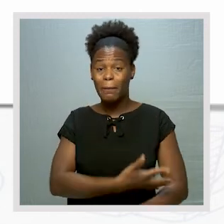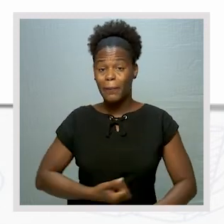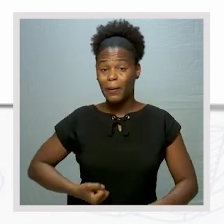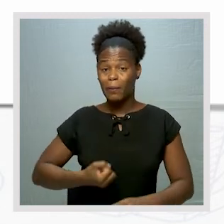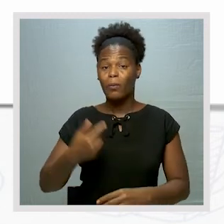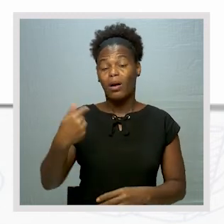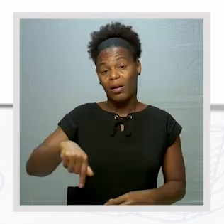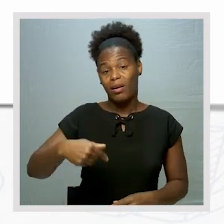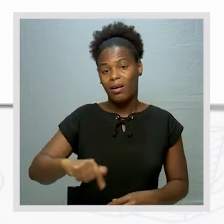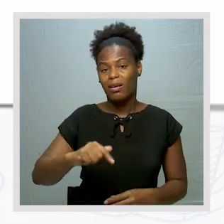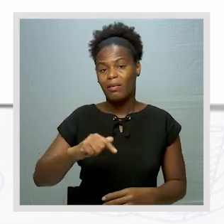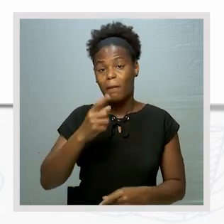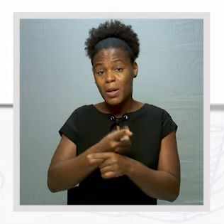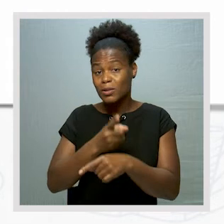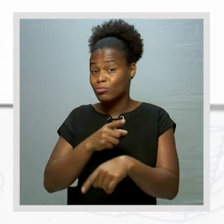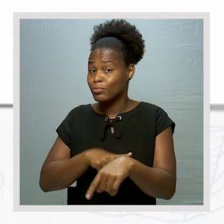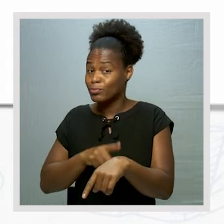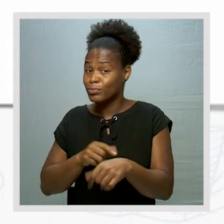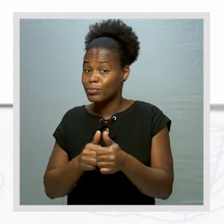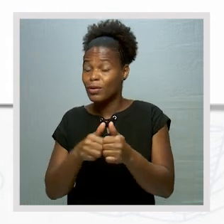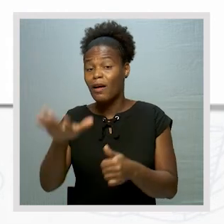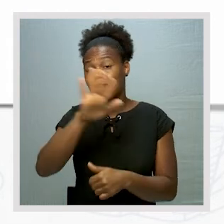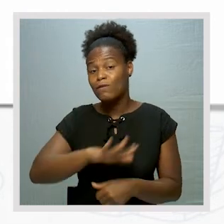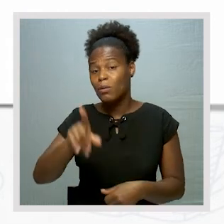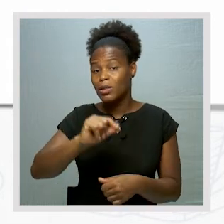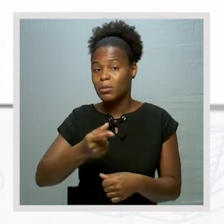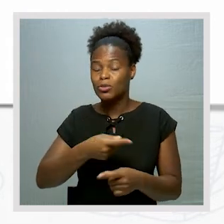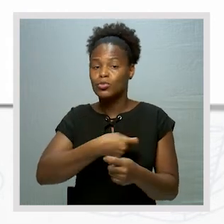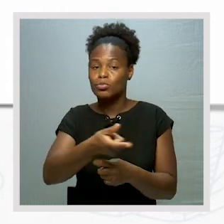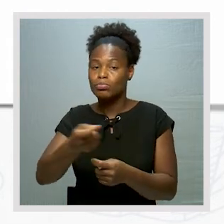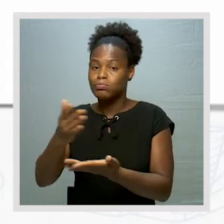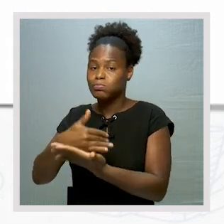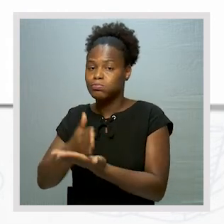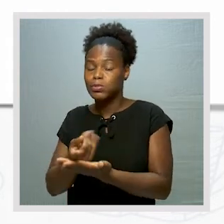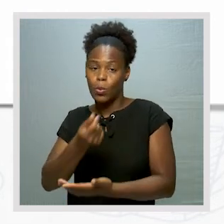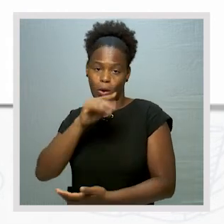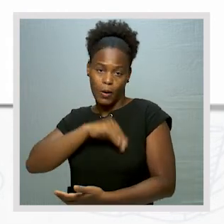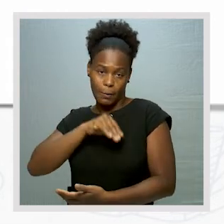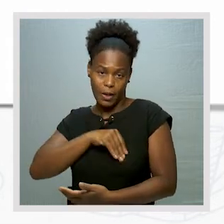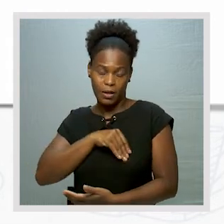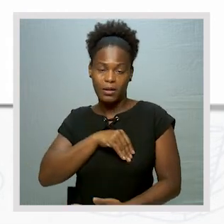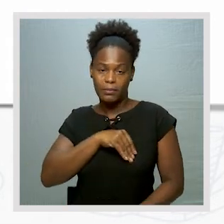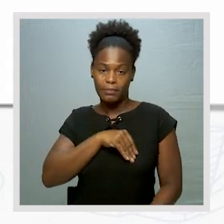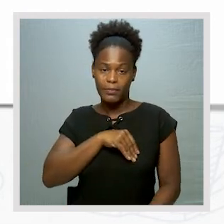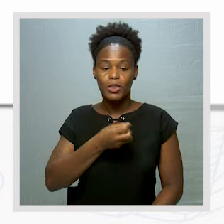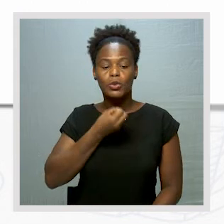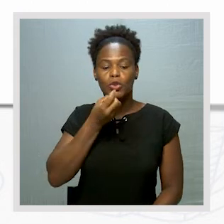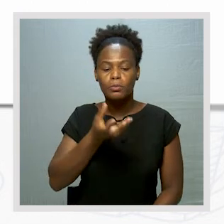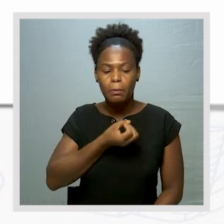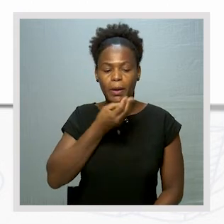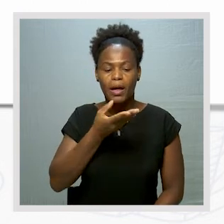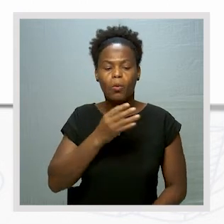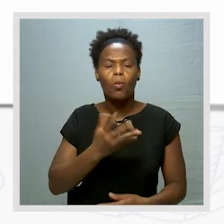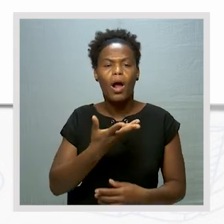desemprego, constituindo simultaneamente uma forma de redistribuição do rendimento.